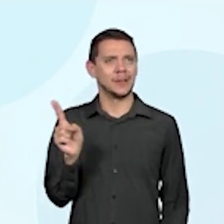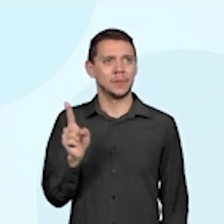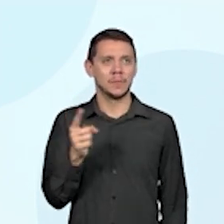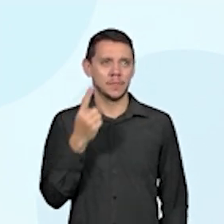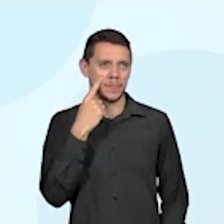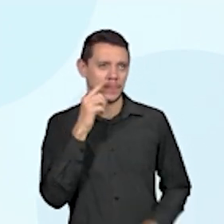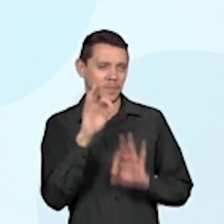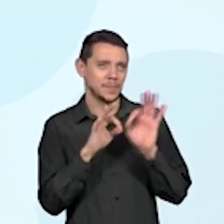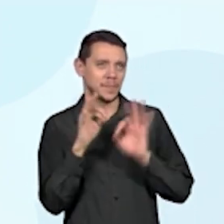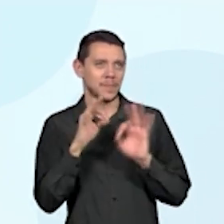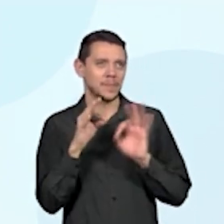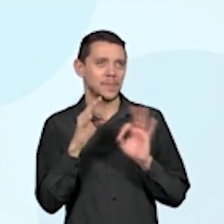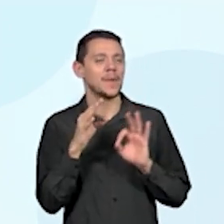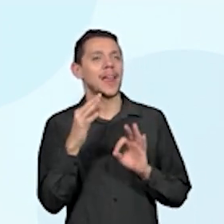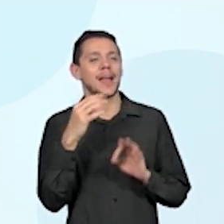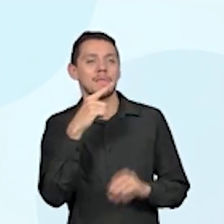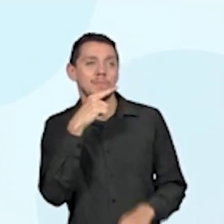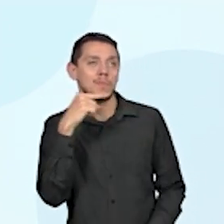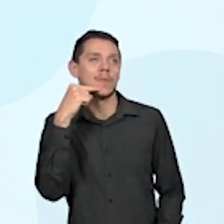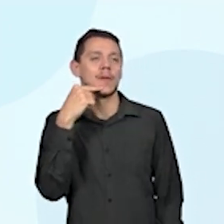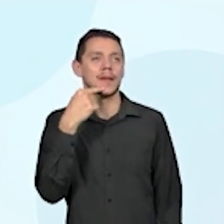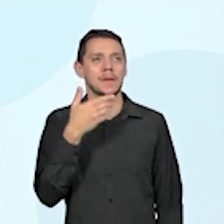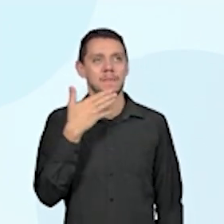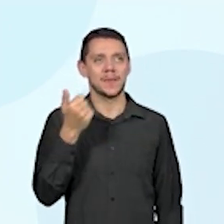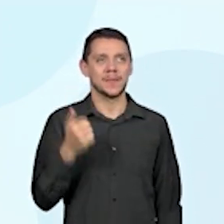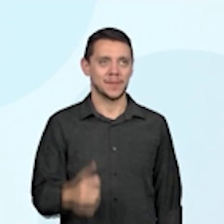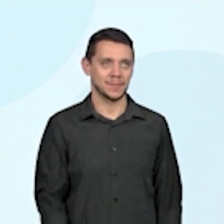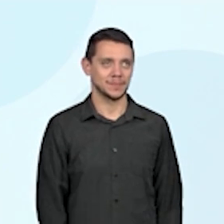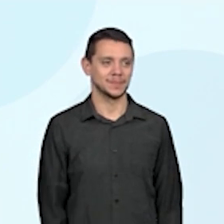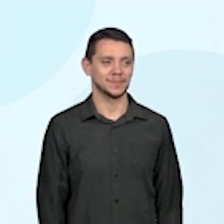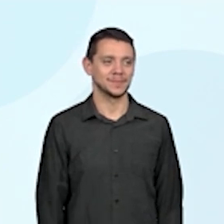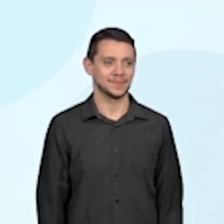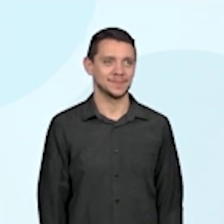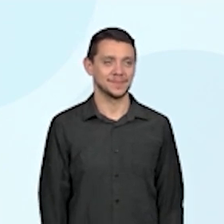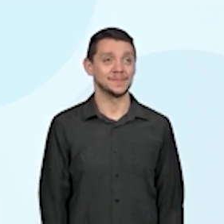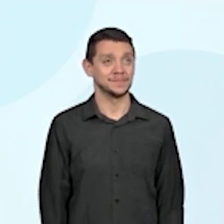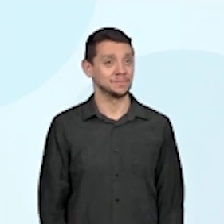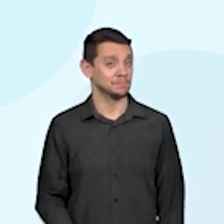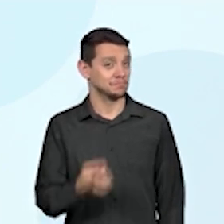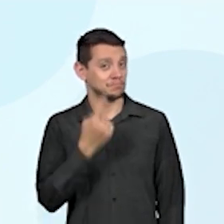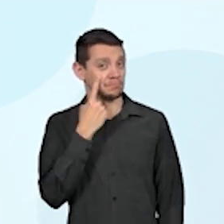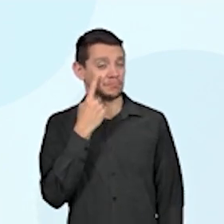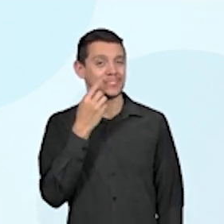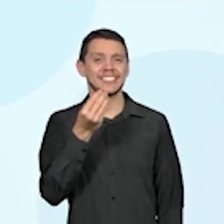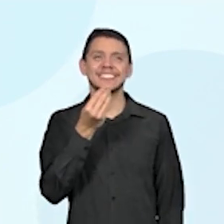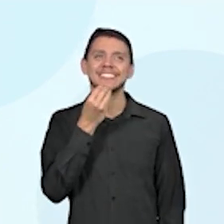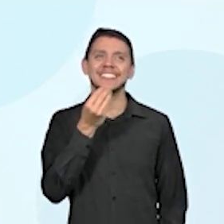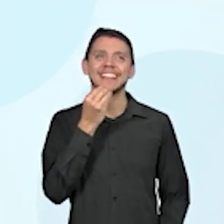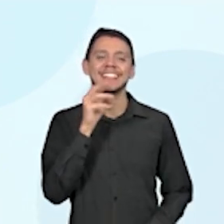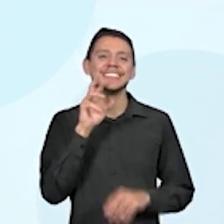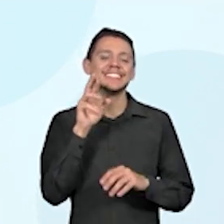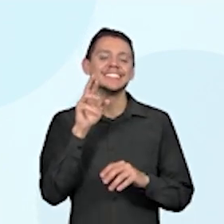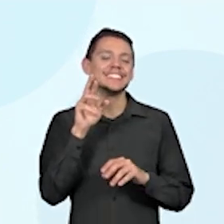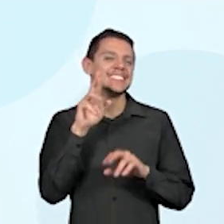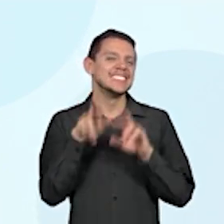aqui. Oi, oi, oi. Olha só. Vamos experimentar boquinhas e olhinhos.